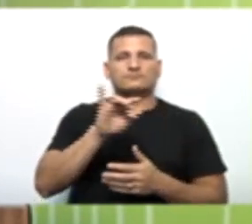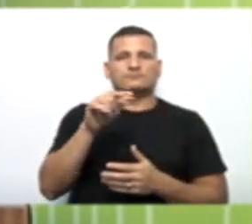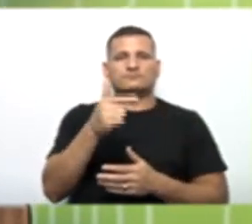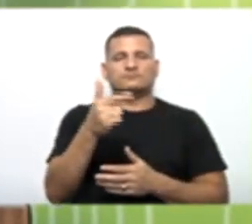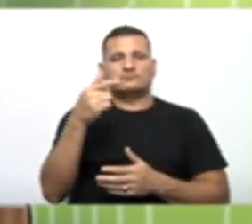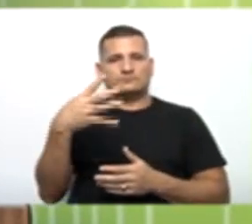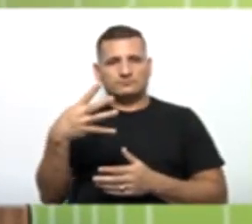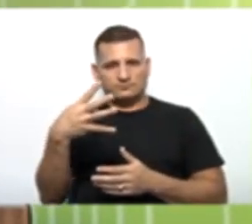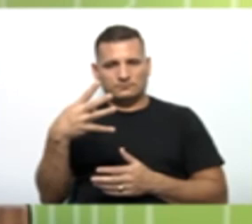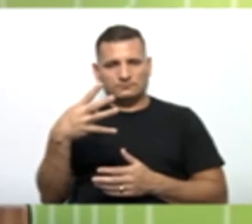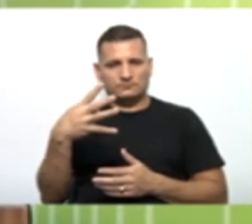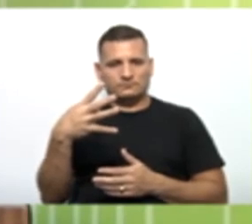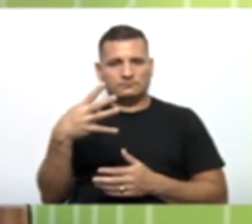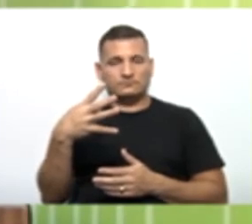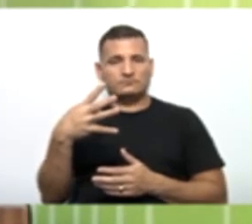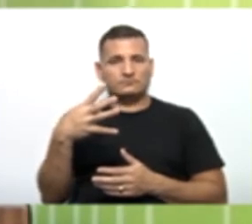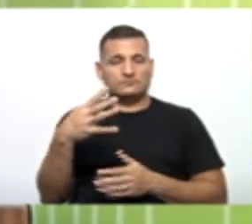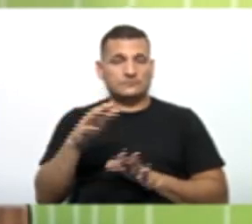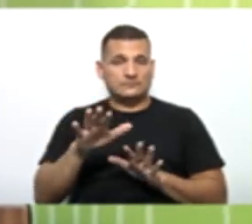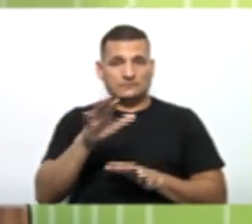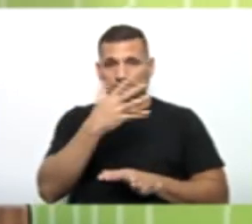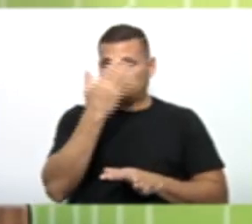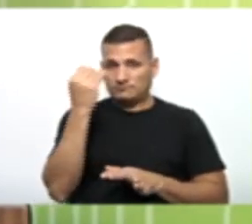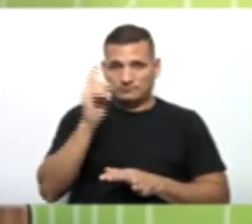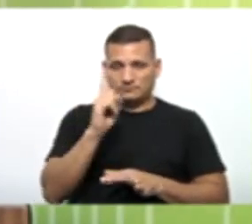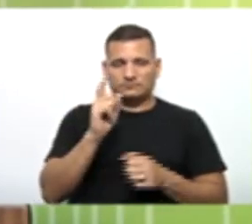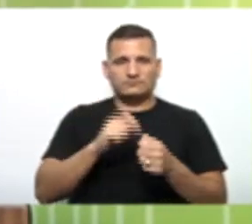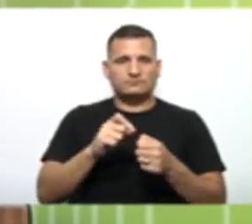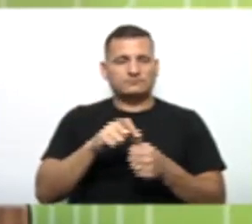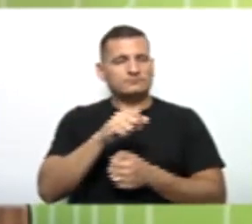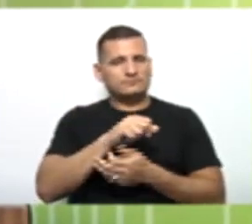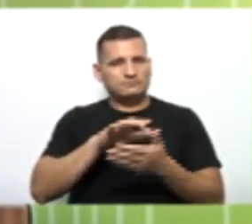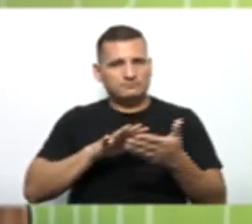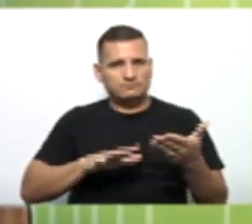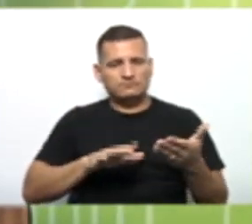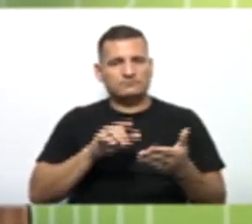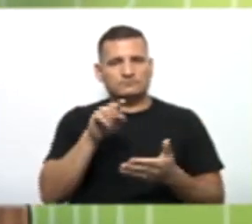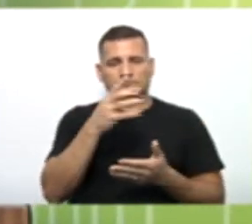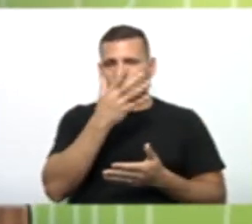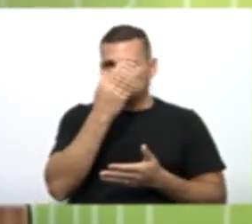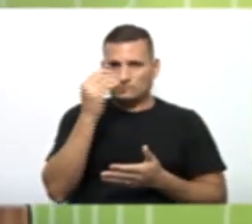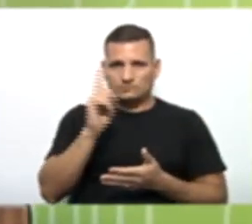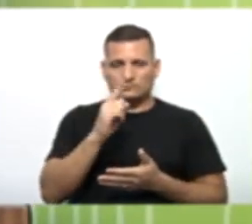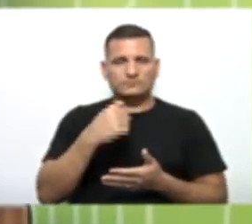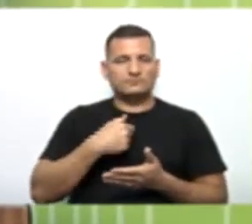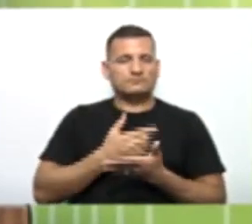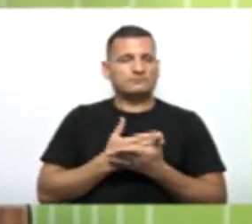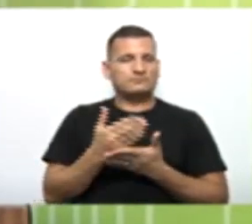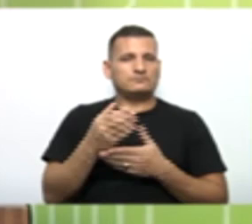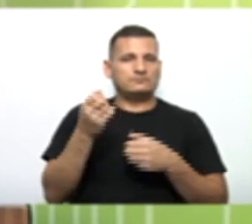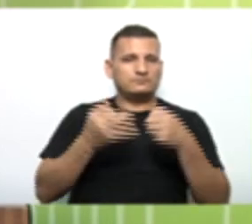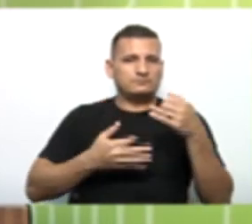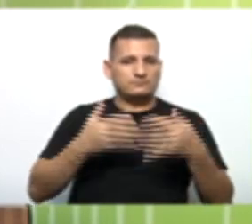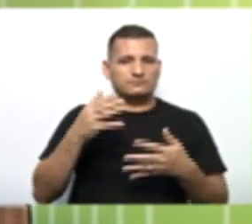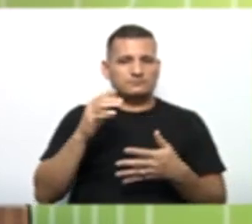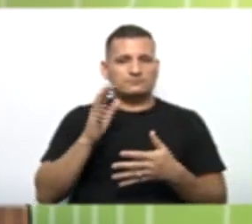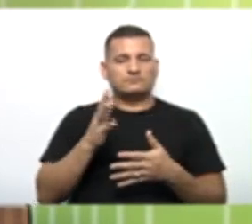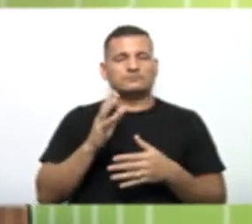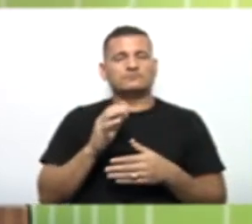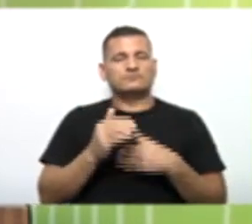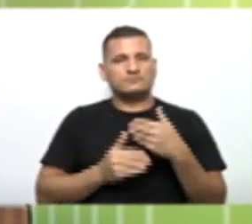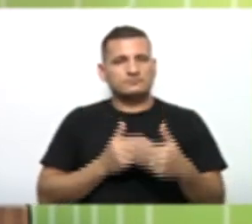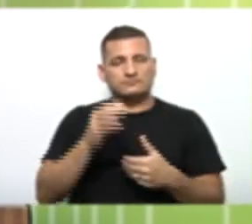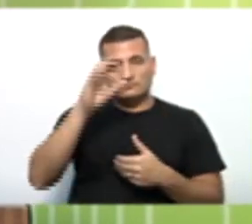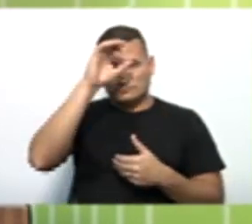24 do quatro não deixe de fazer atividades não esqueça do que eu falei no início da aula é o processo de